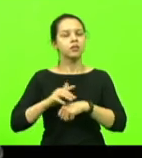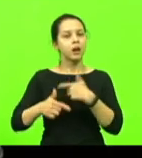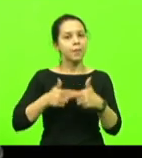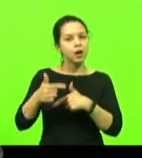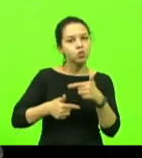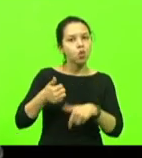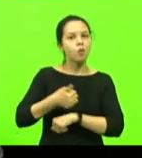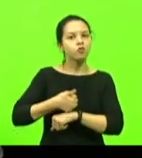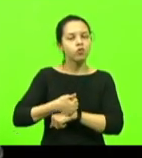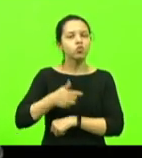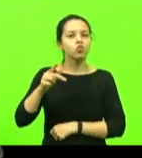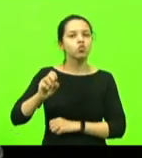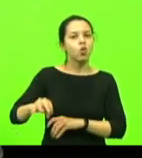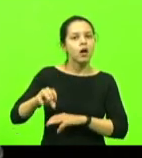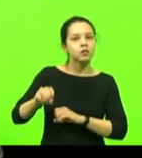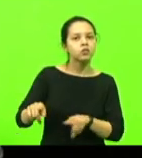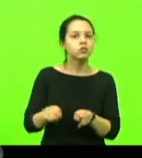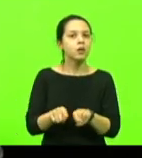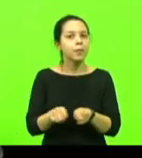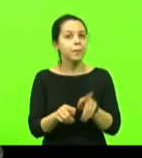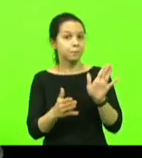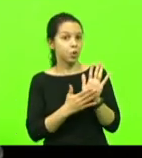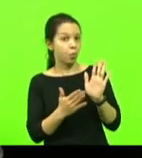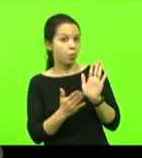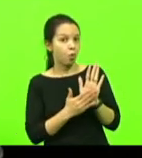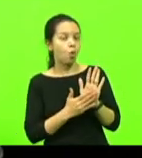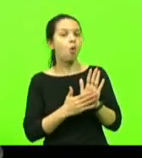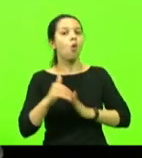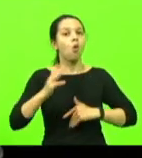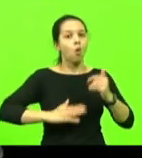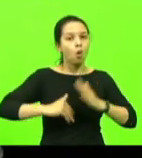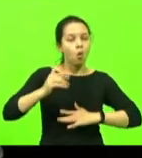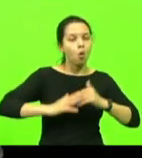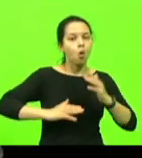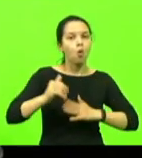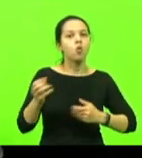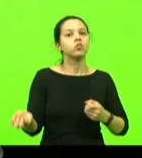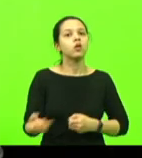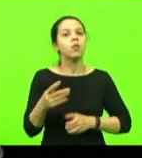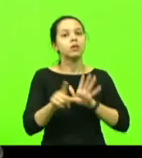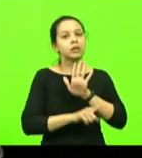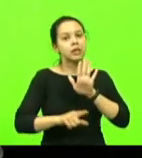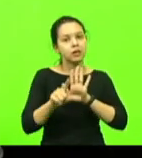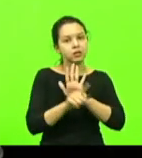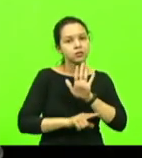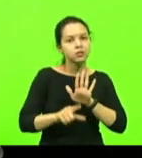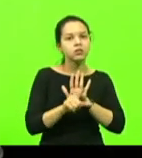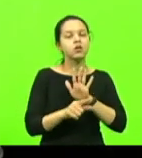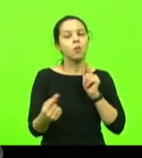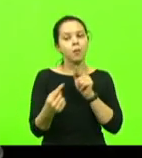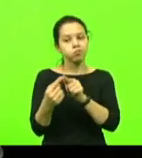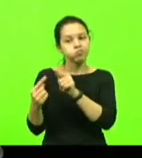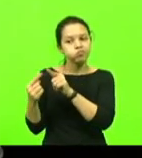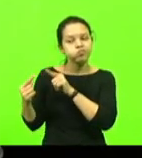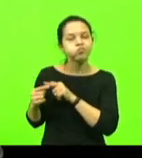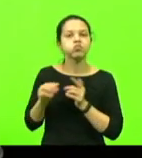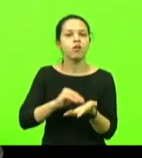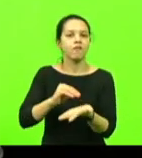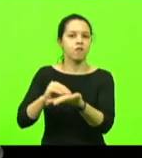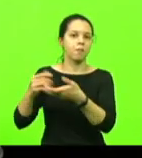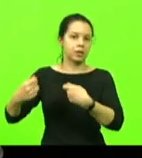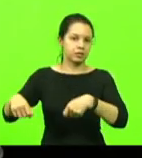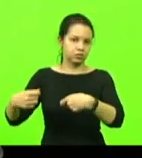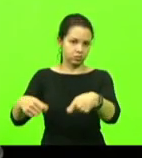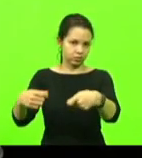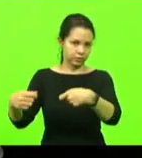como para propor ações e legislação necessária para atender às demandas. Entre os